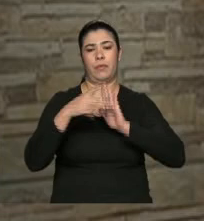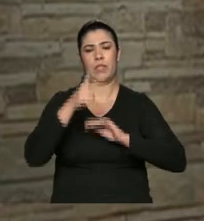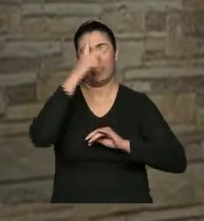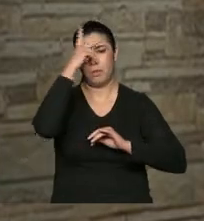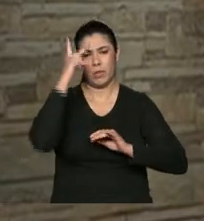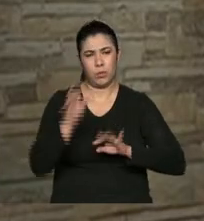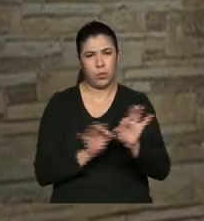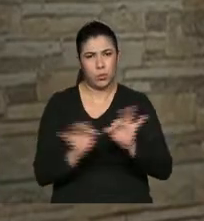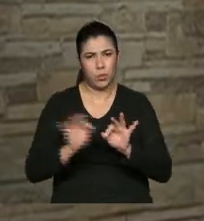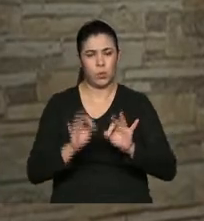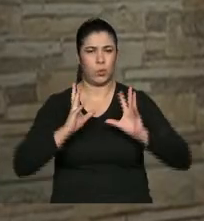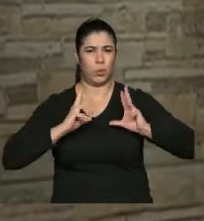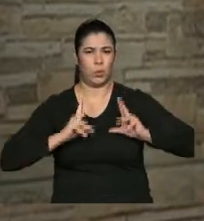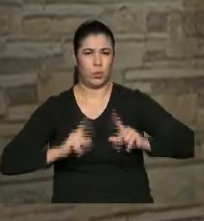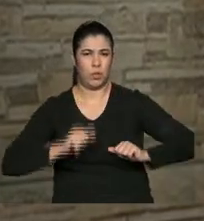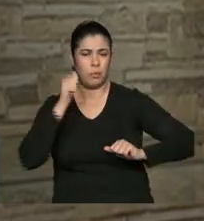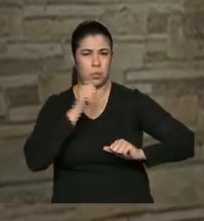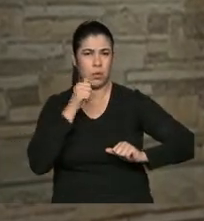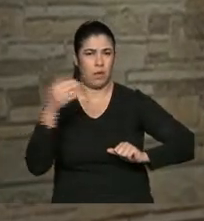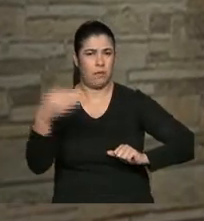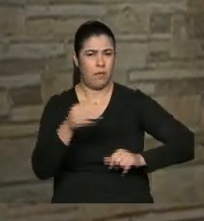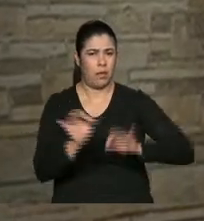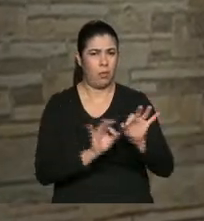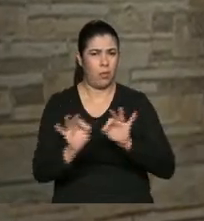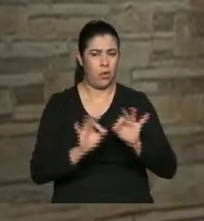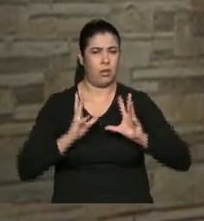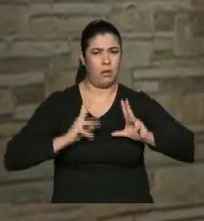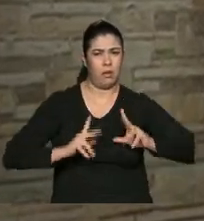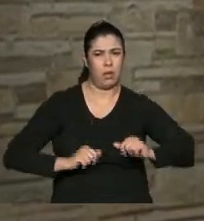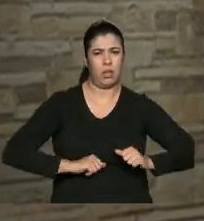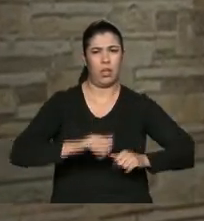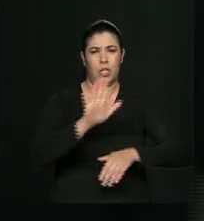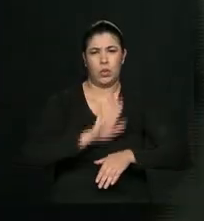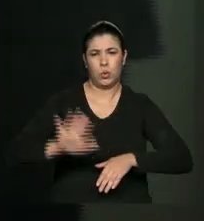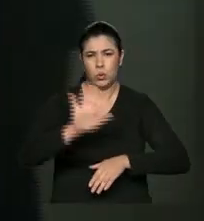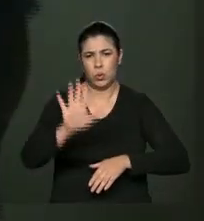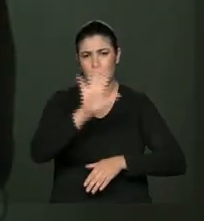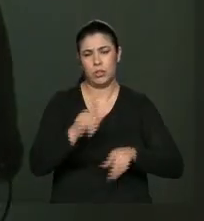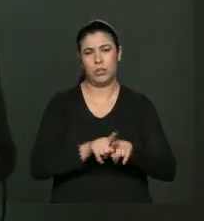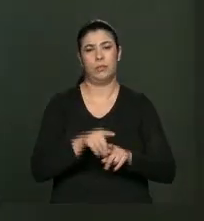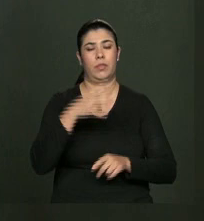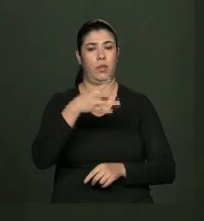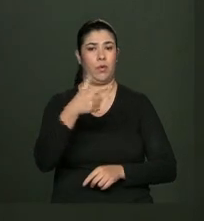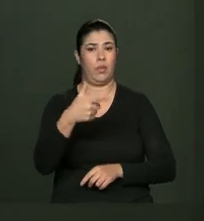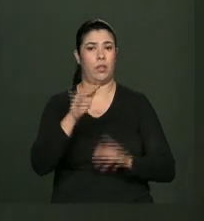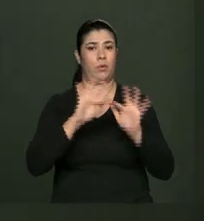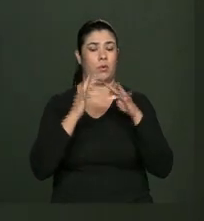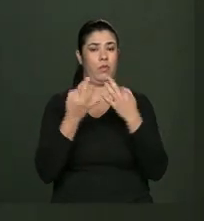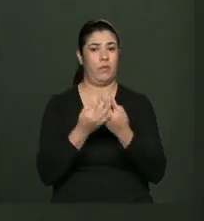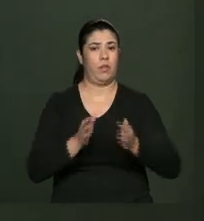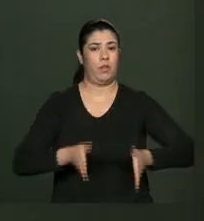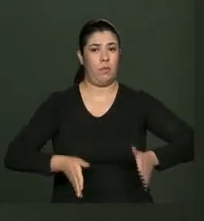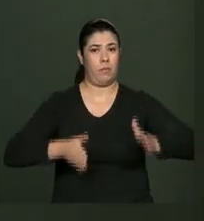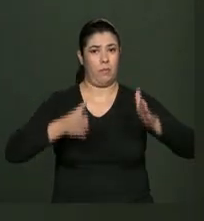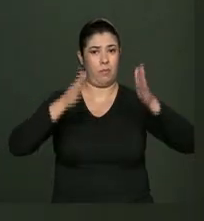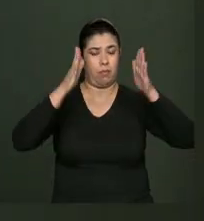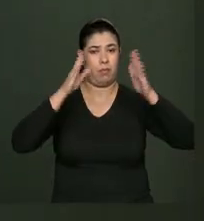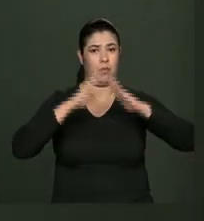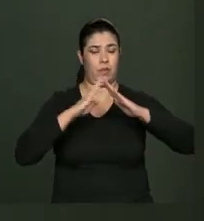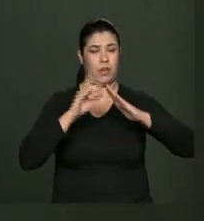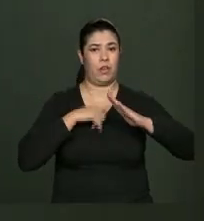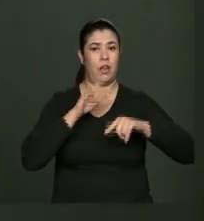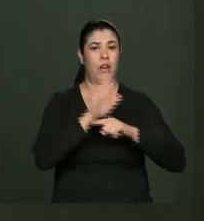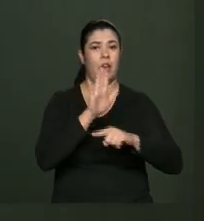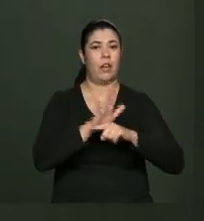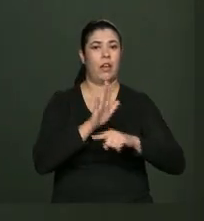organizam, fazem esse mutirão, a limpeza, as mulheres, né? Fazer limpeza, lixamento, as coisas aqui. As 42 famílias que moram no prédio ajudam